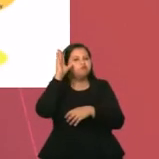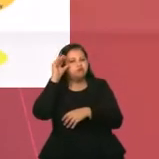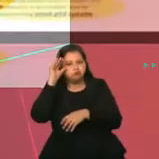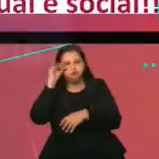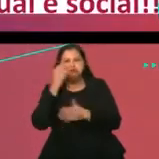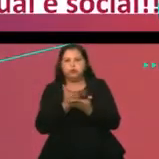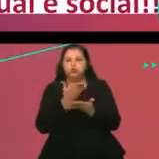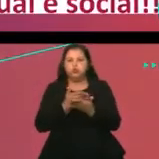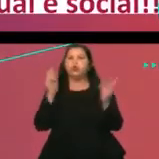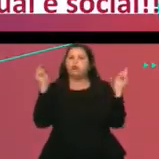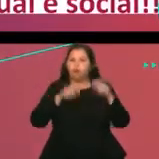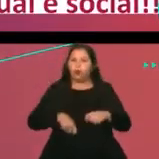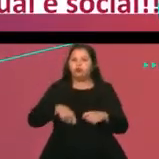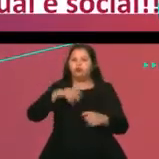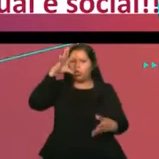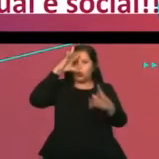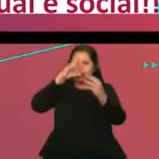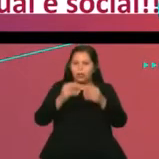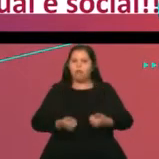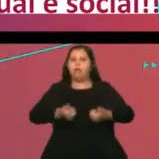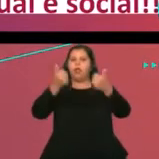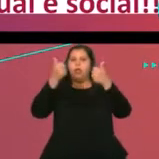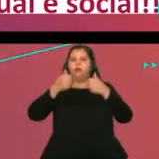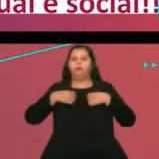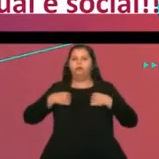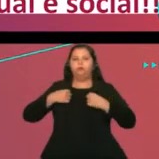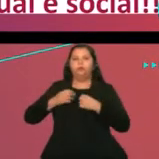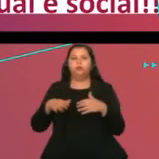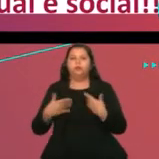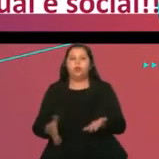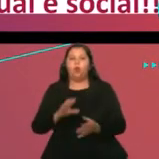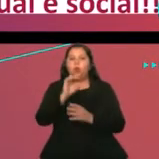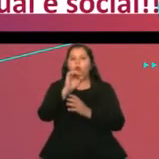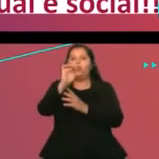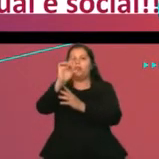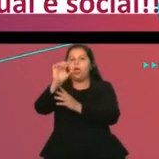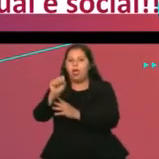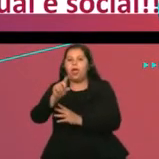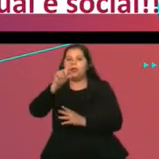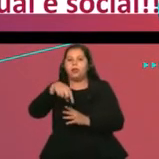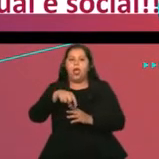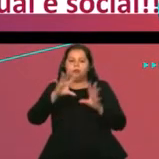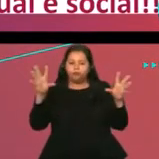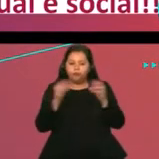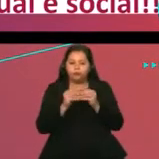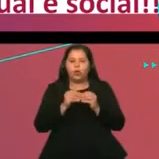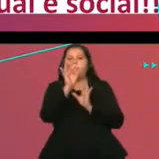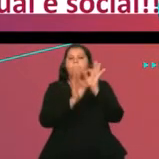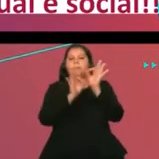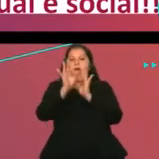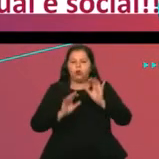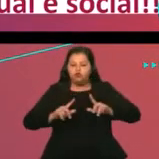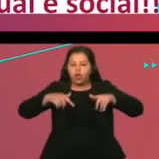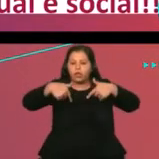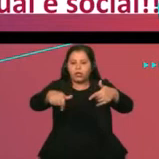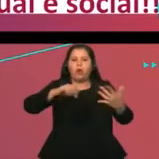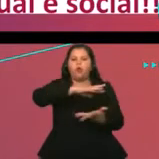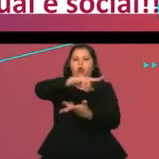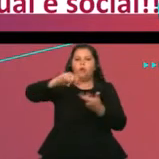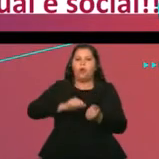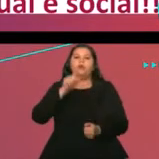isso vai poder entender isso bem então o Dr representa um plano de ação global está de outro lá no documento